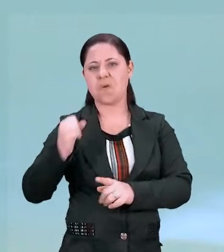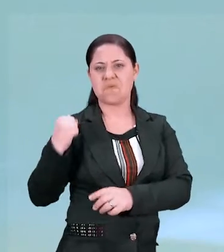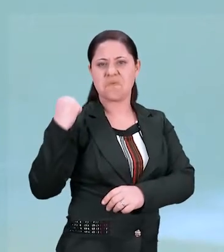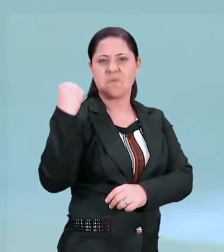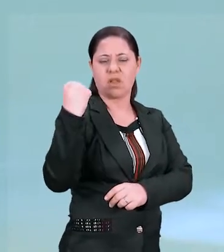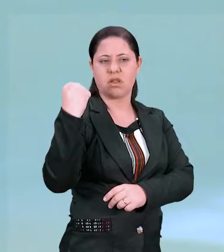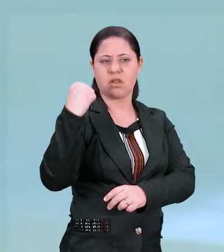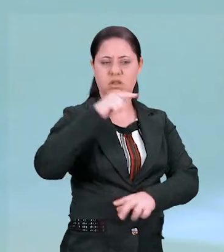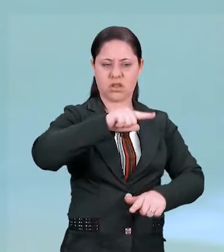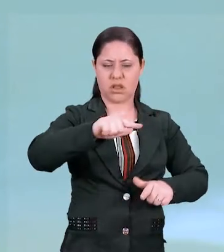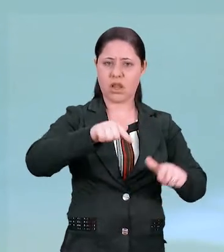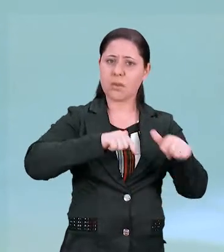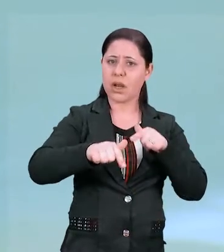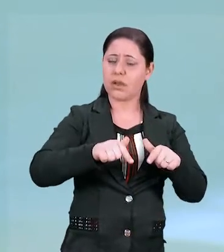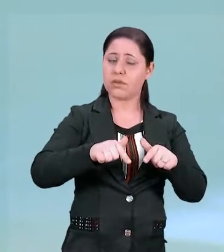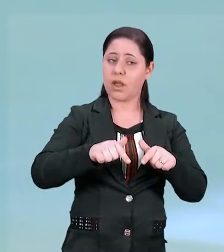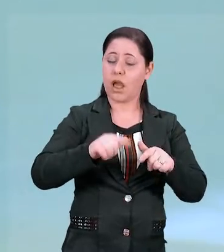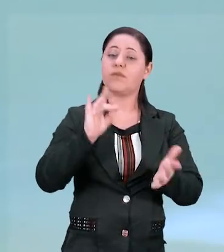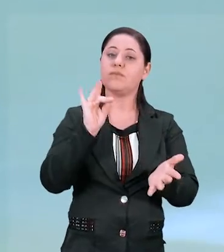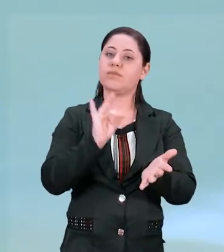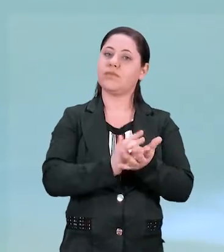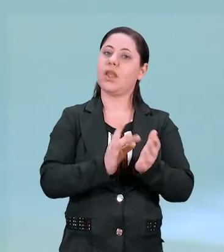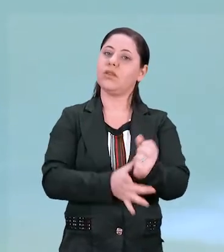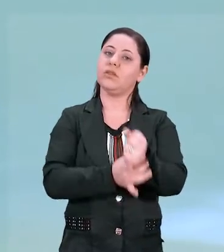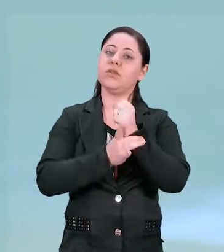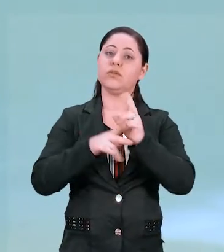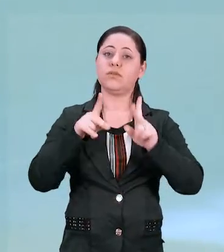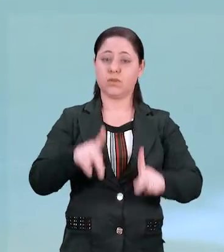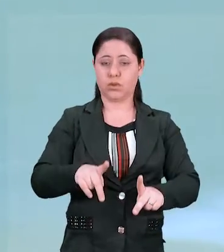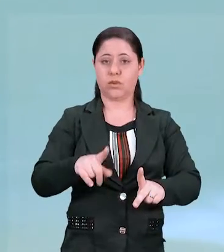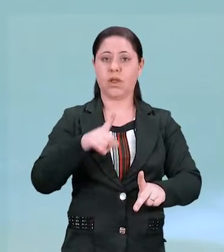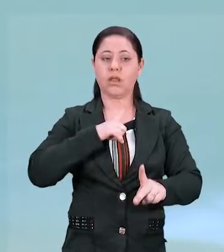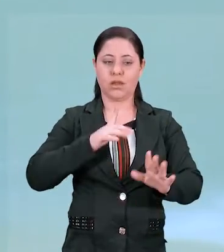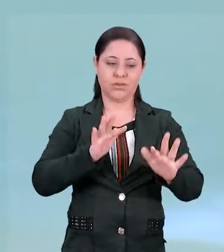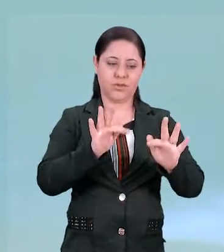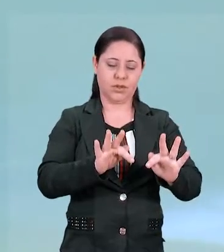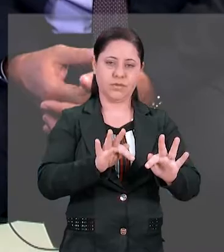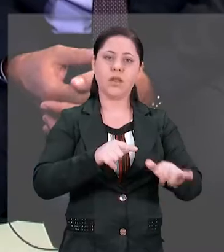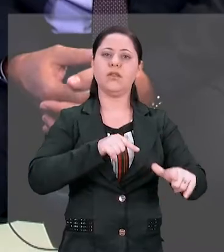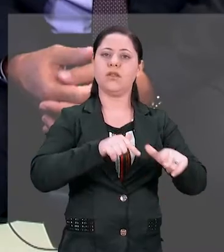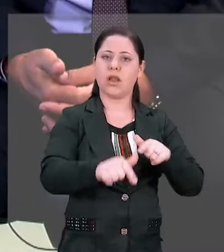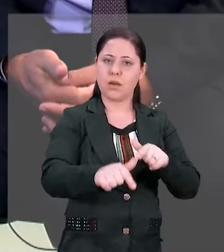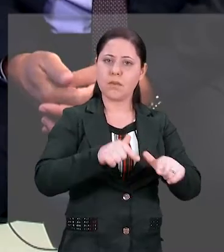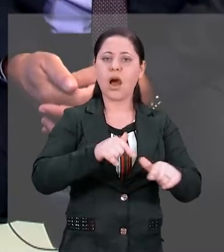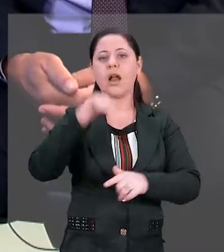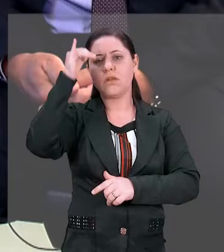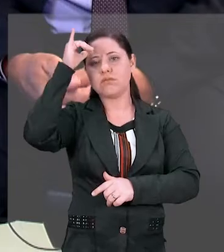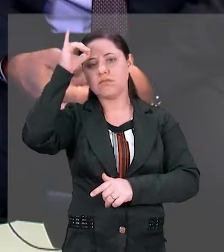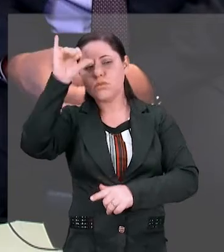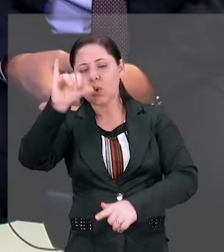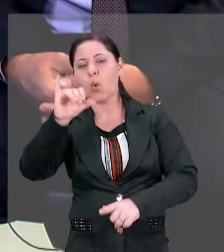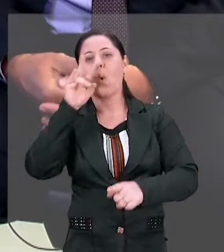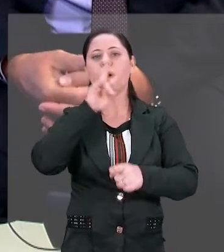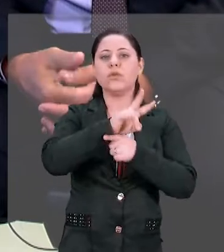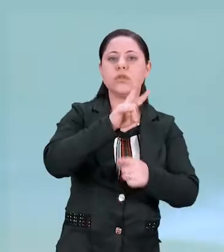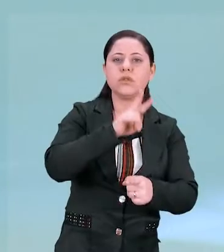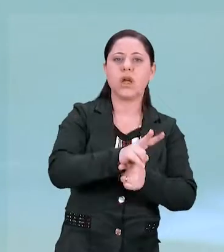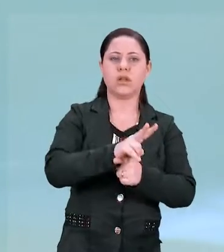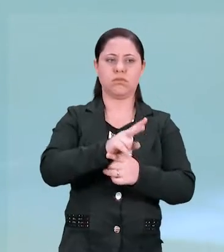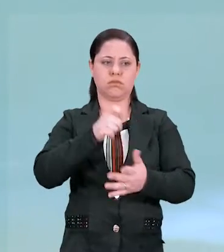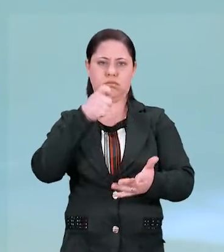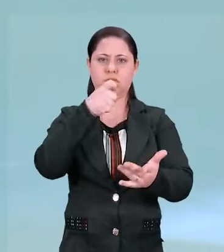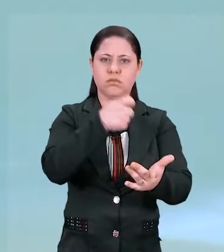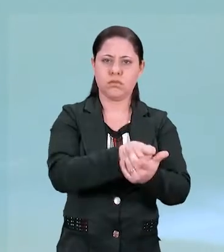trabalhado. Evidente que a segurança pública, ela chega no estágio final. Você faz o trabalho preventivo, o trabalho repressivo,